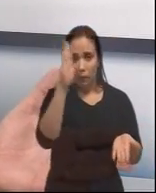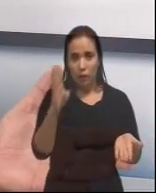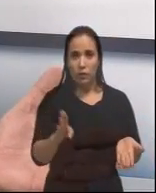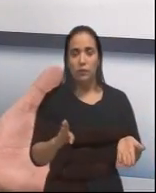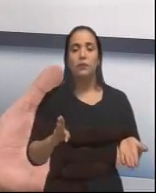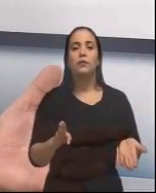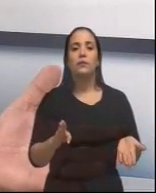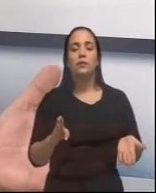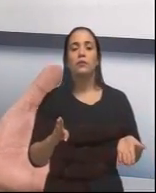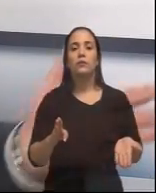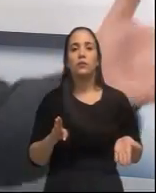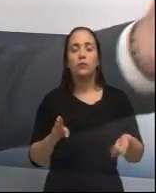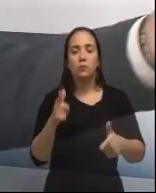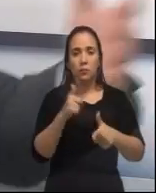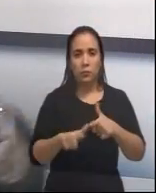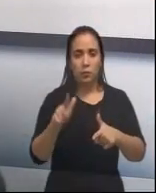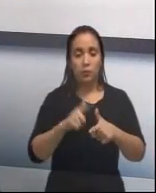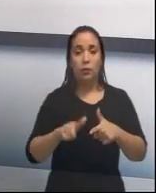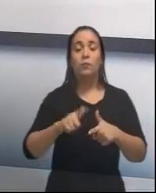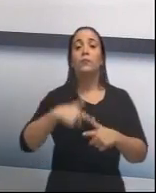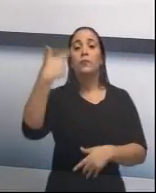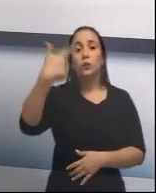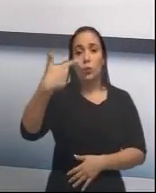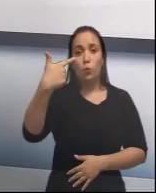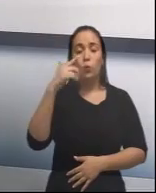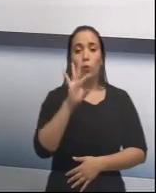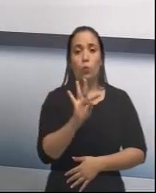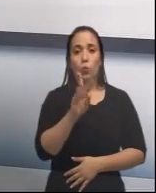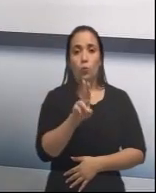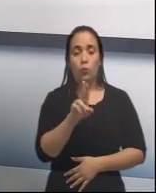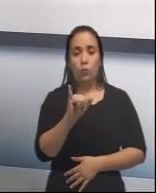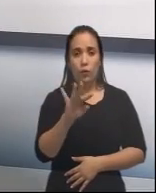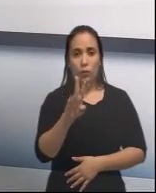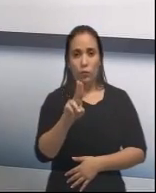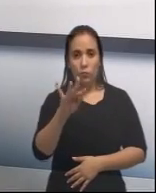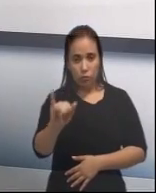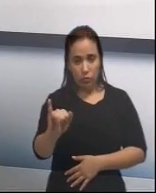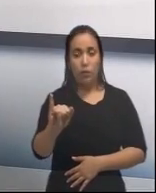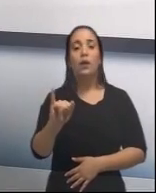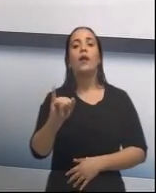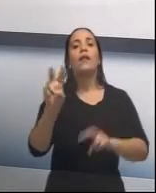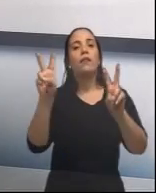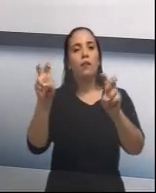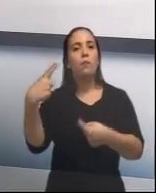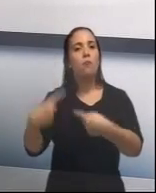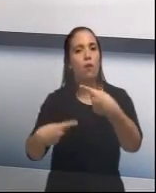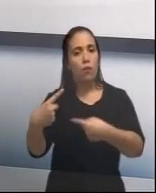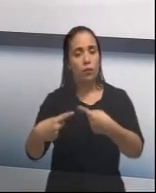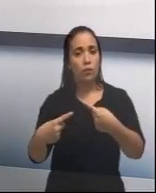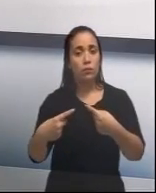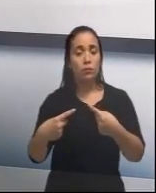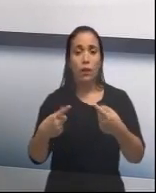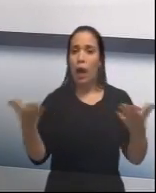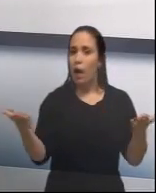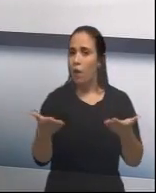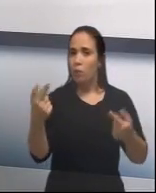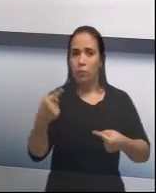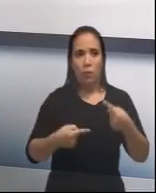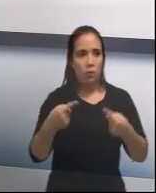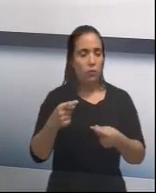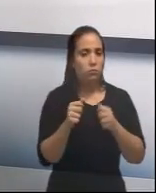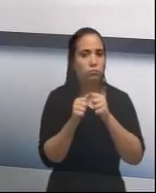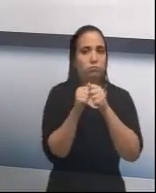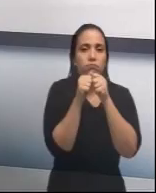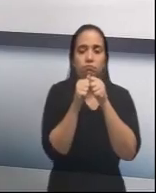segunda colocada também foi um tema político. E a segunda colocada foi tema político. Um tema político. Então, é política, meu irmão. Passou o